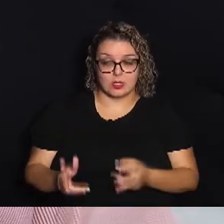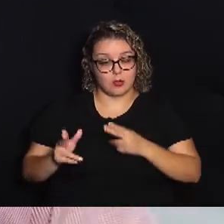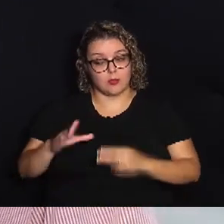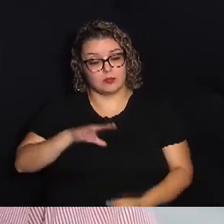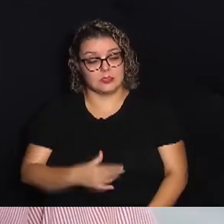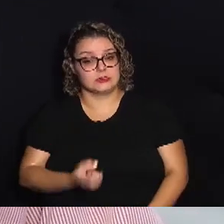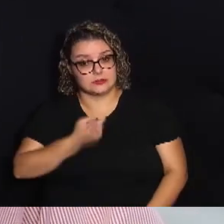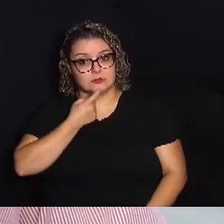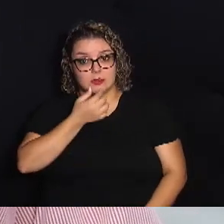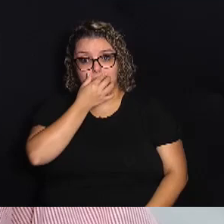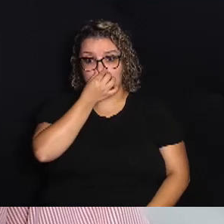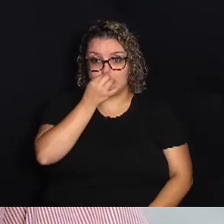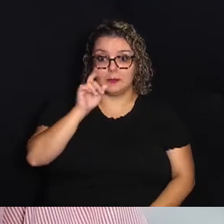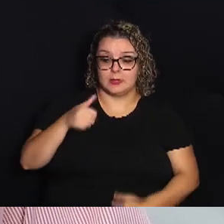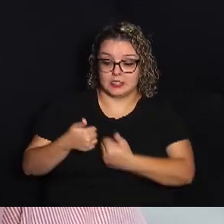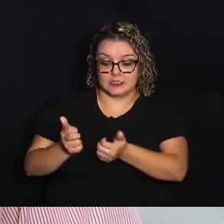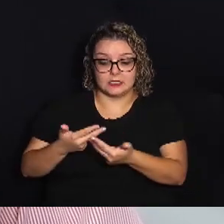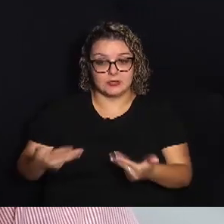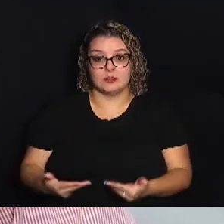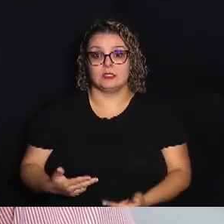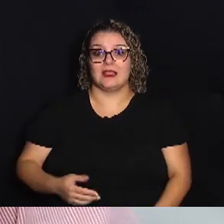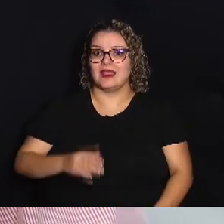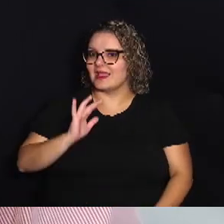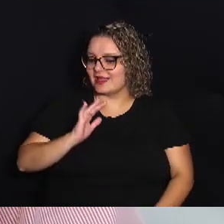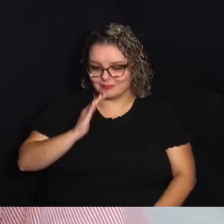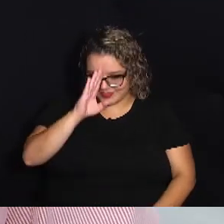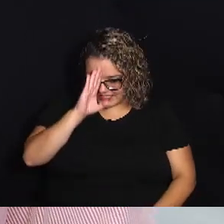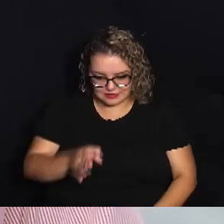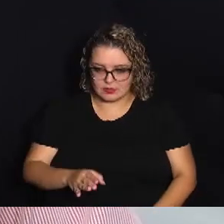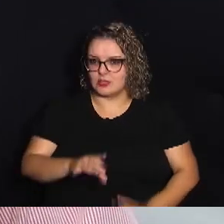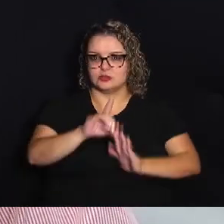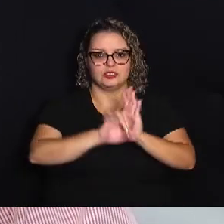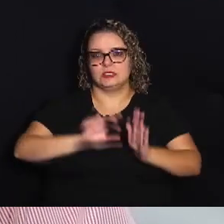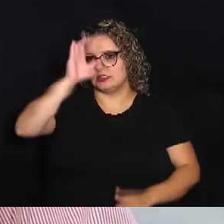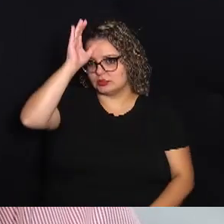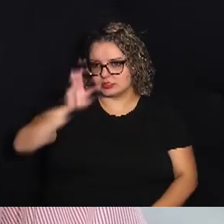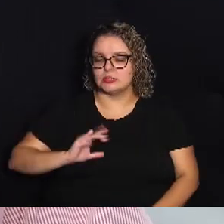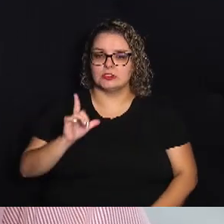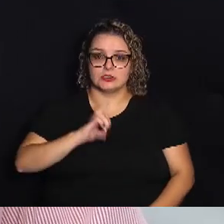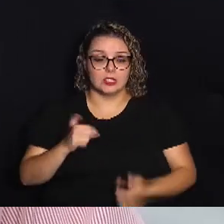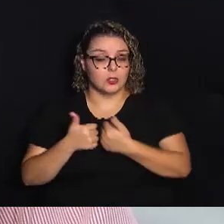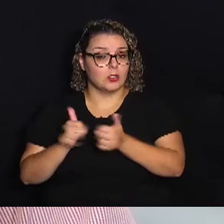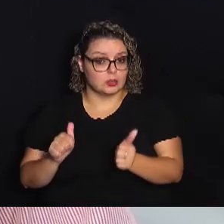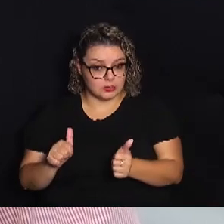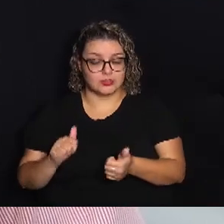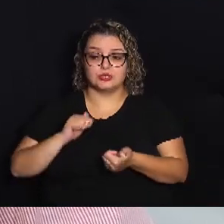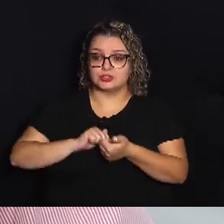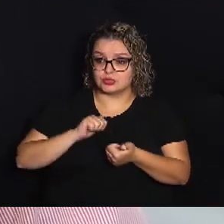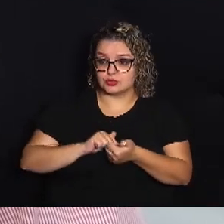tamanho de Campinas mas o transporte é um serviço essencial é direito do do cidadão ter um